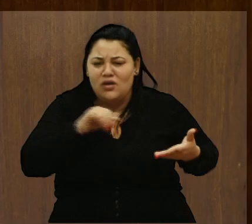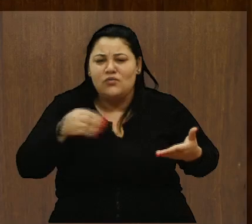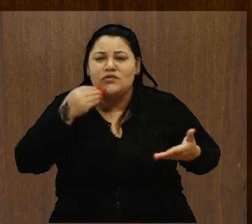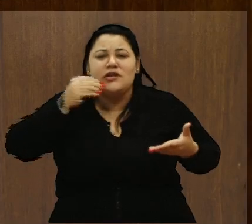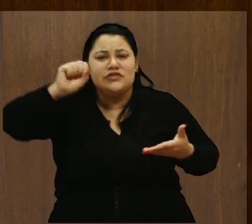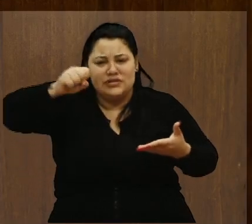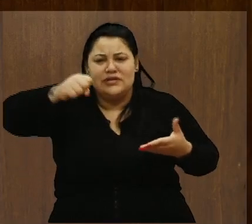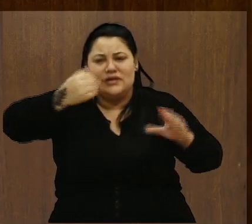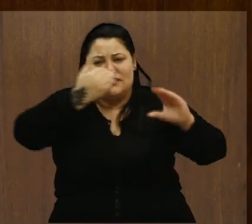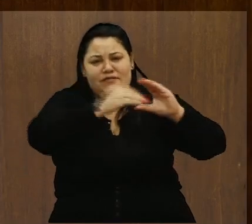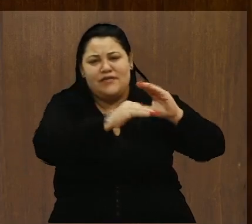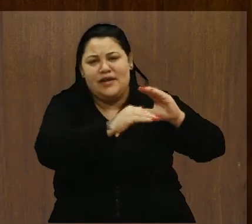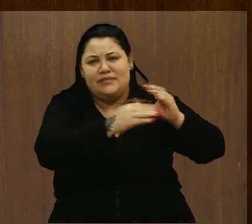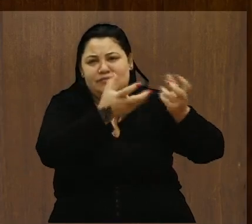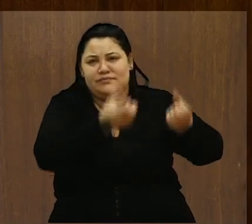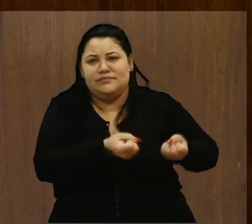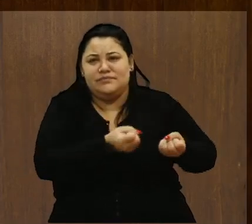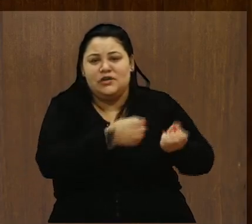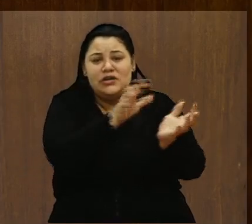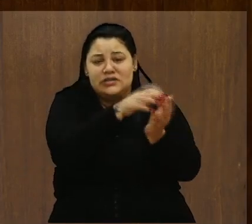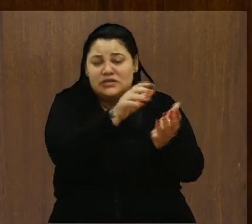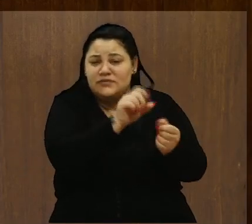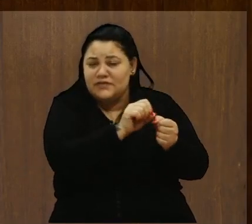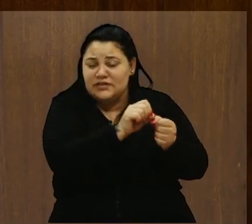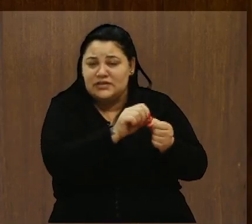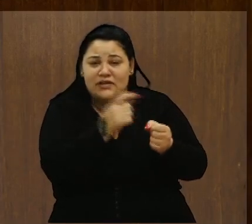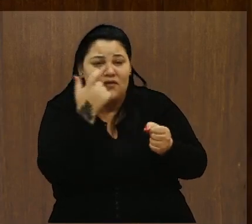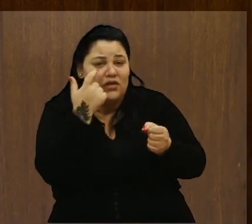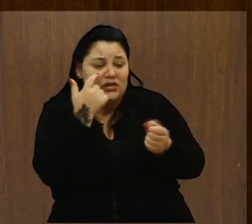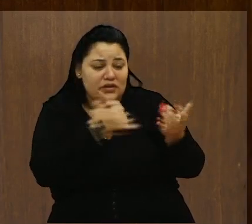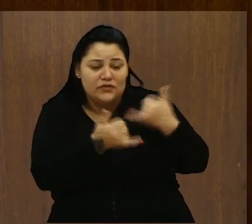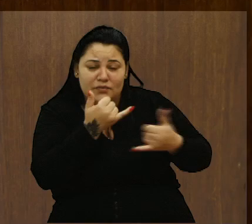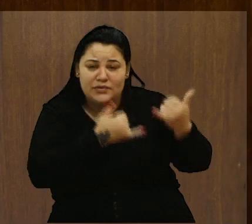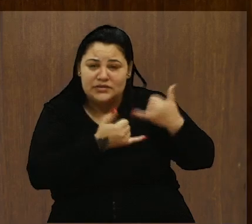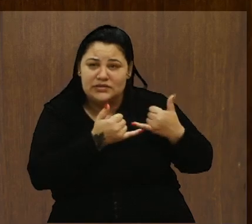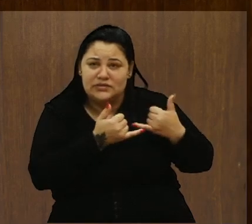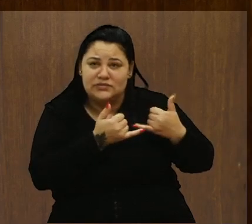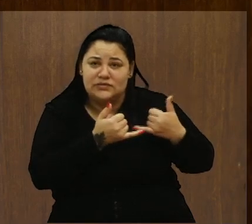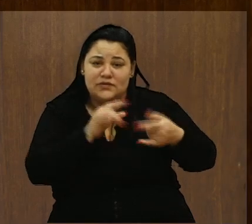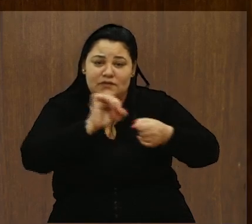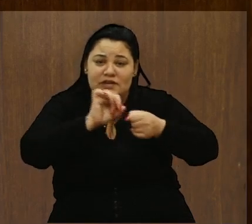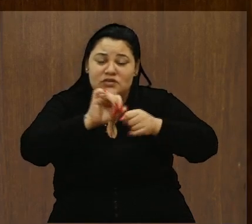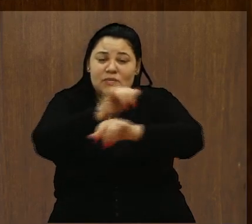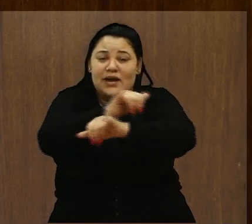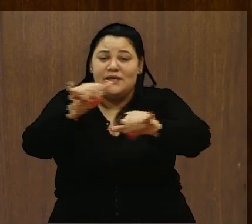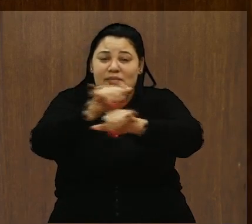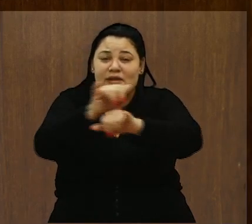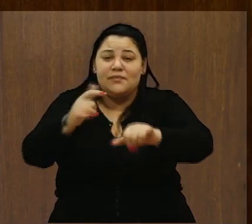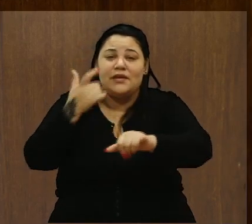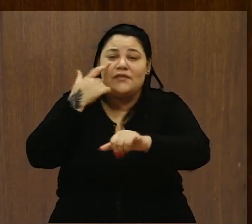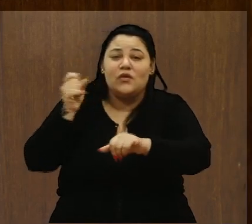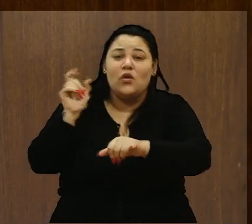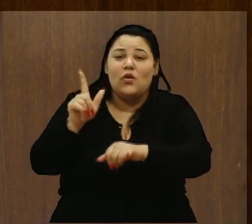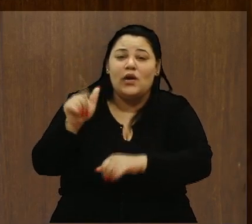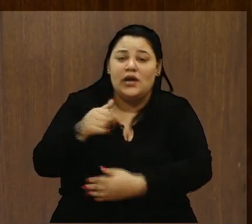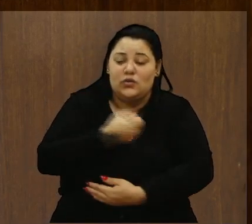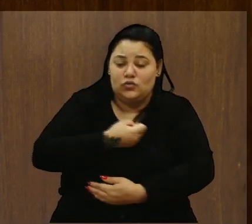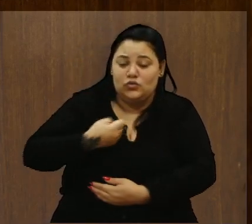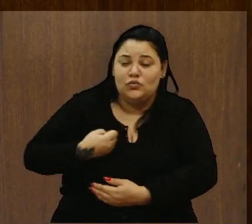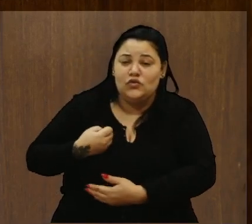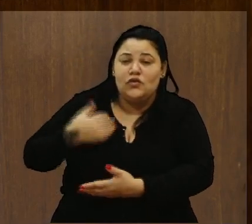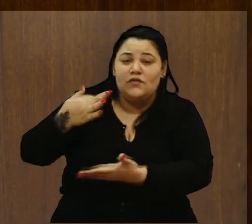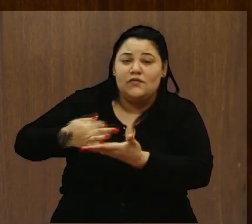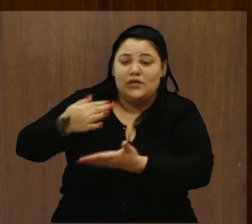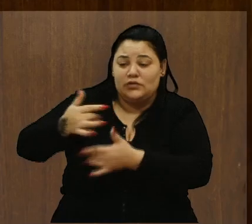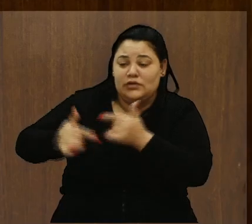notificação. E o Recife fez isso. Estava olhando os dados, o ano passado o Jornal Nacional fez uma campanha para verificar qual era o número de faltas no serviço público